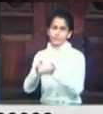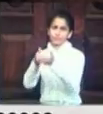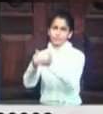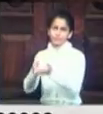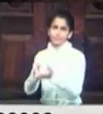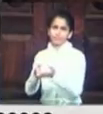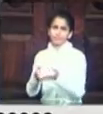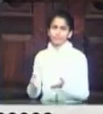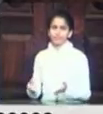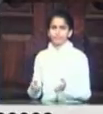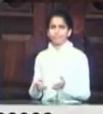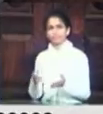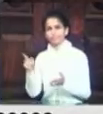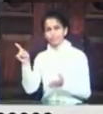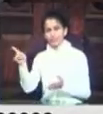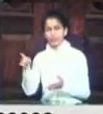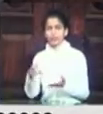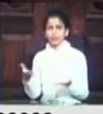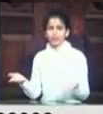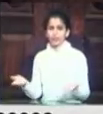Privatiza, o Estado compra barcas.